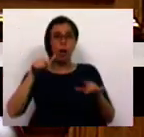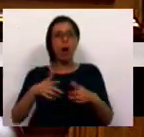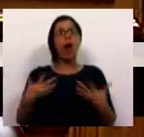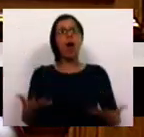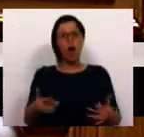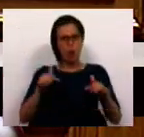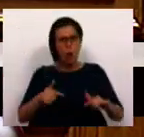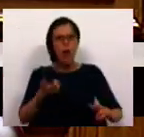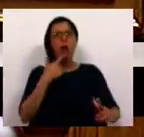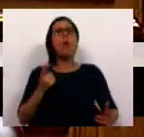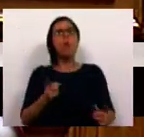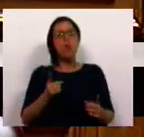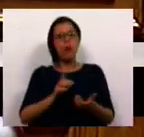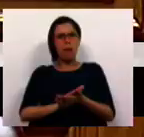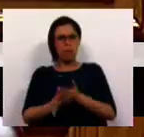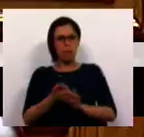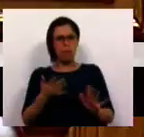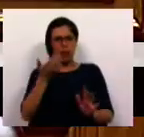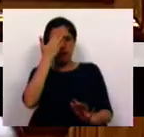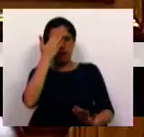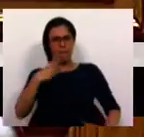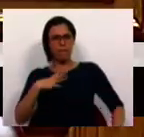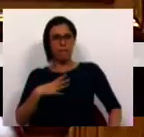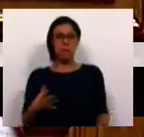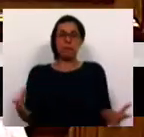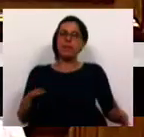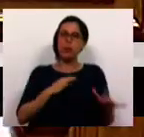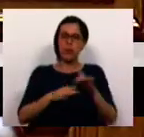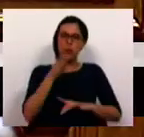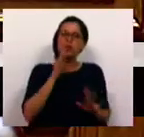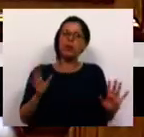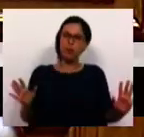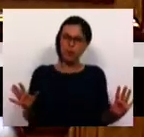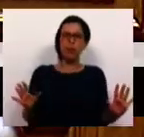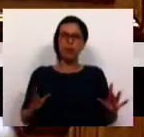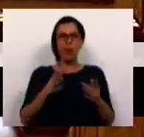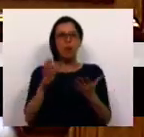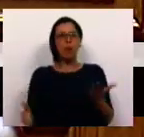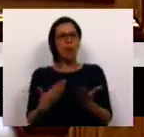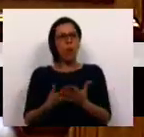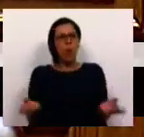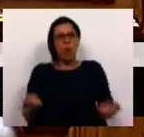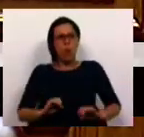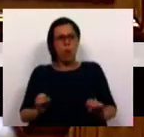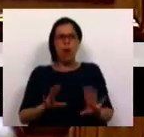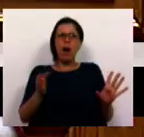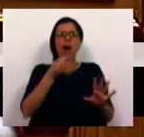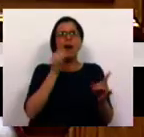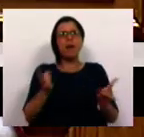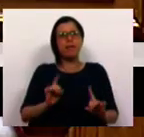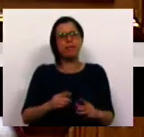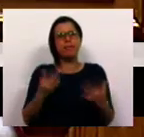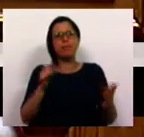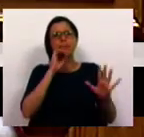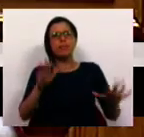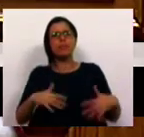e agora vêm hoje aqui quê? Lavar consciências. Senhoras e senhores deputados, ainda por cima, sem propostas concretas, e não vamos falar